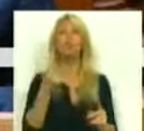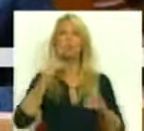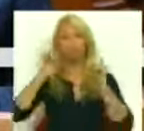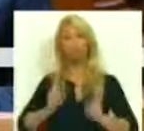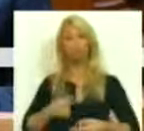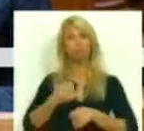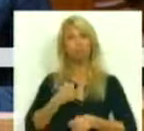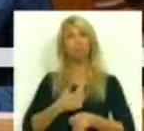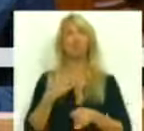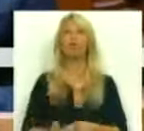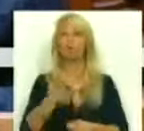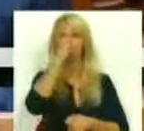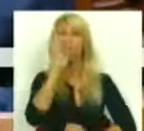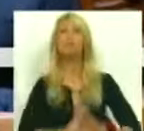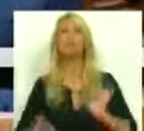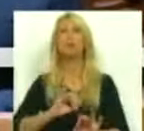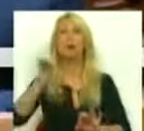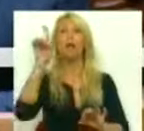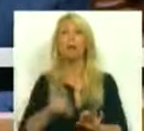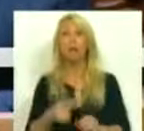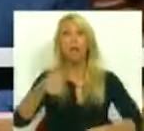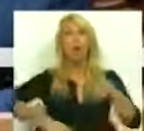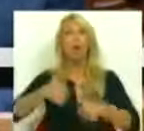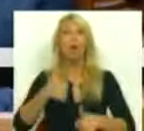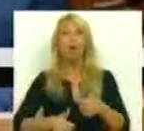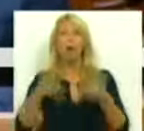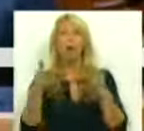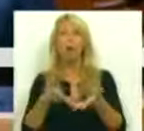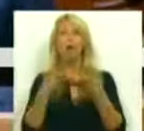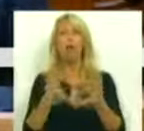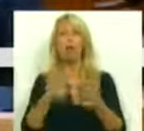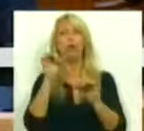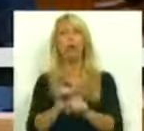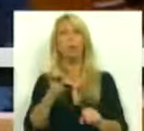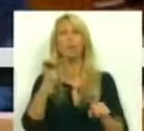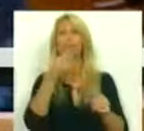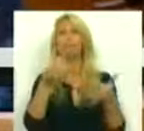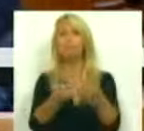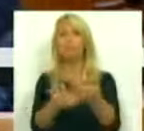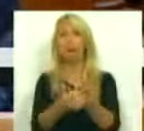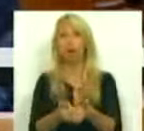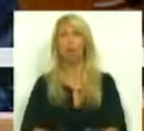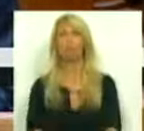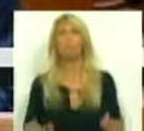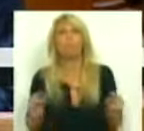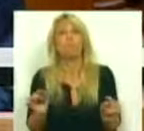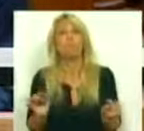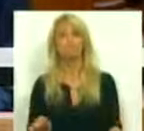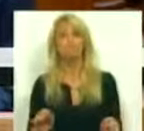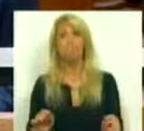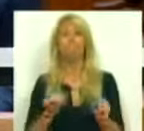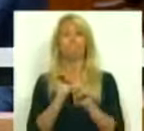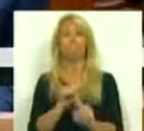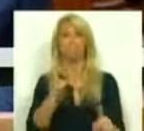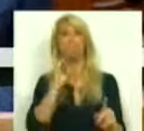também a ser preparado um concurso para a categoria de assistente graduado sénior. este previsível aumento da capacidade